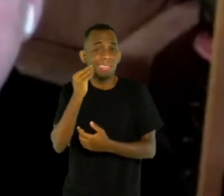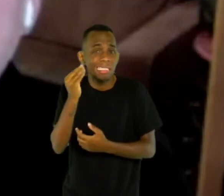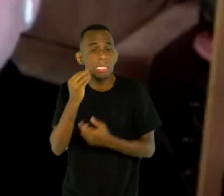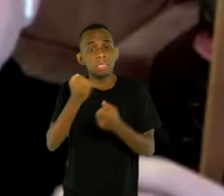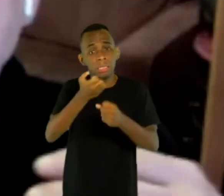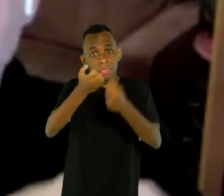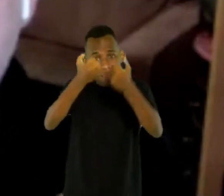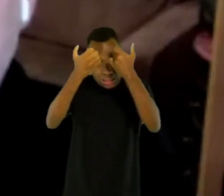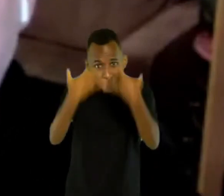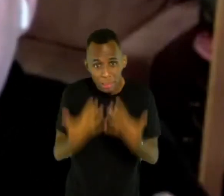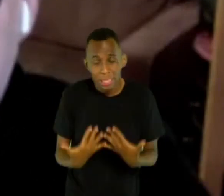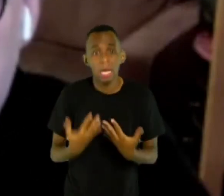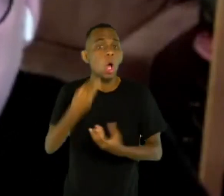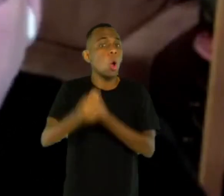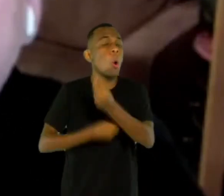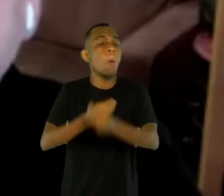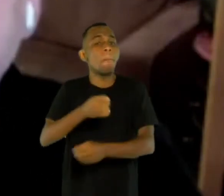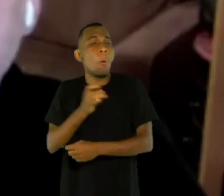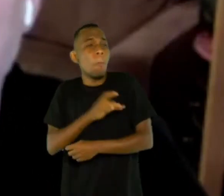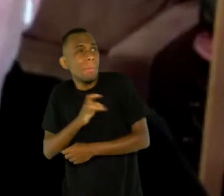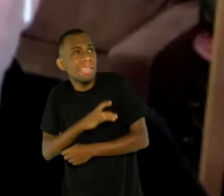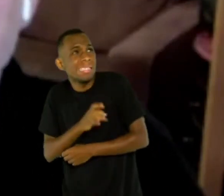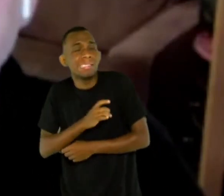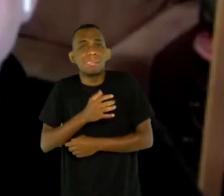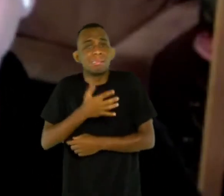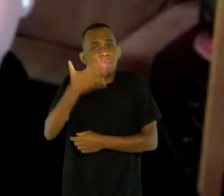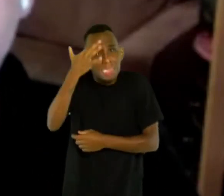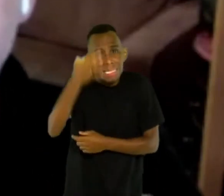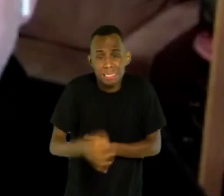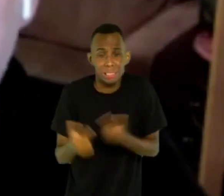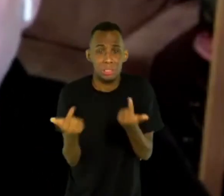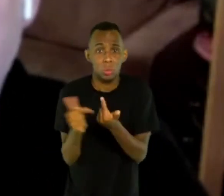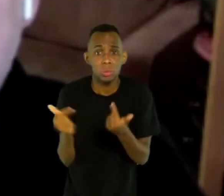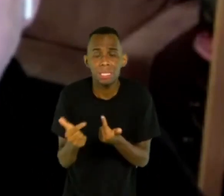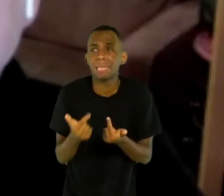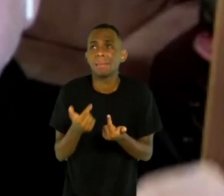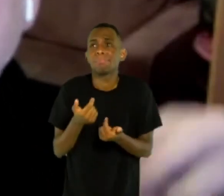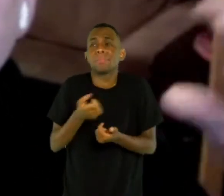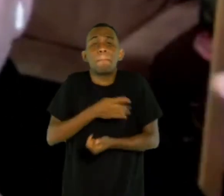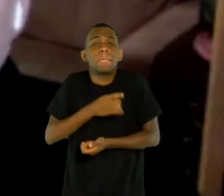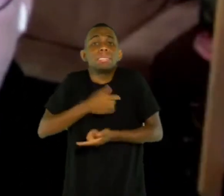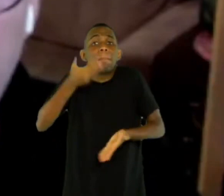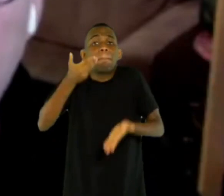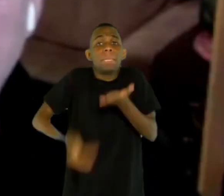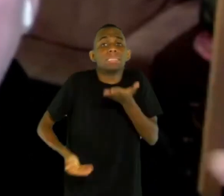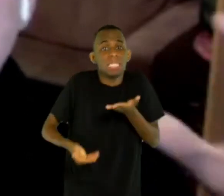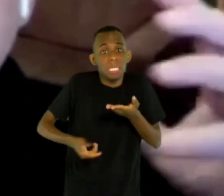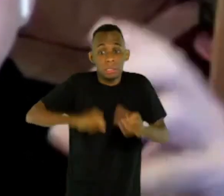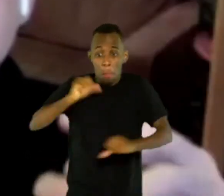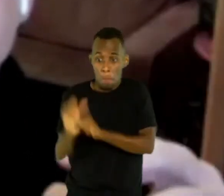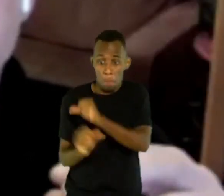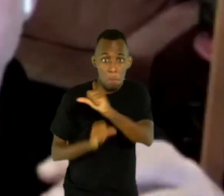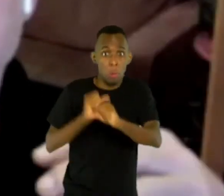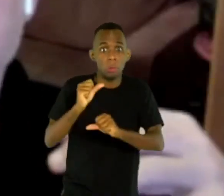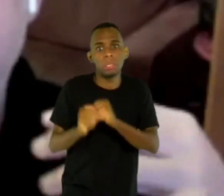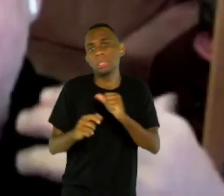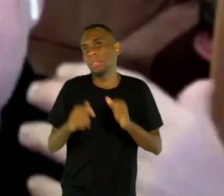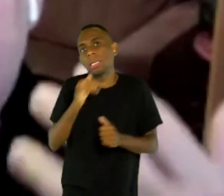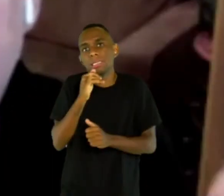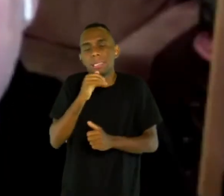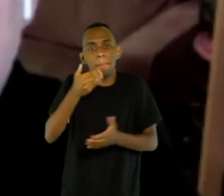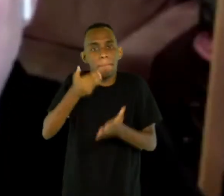a incerteza, a expectativa de perder, não é? Nessa transformação, a perda do emprego,